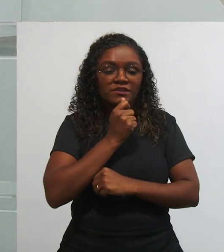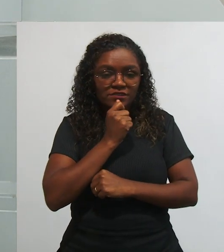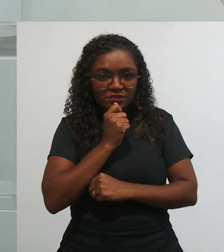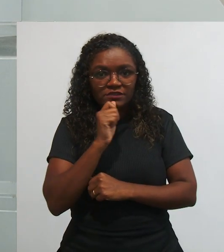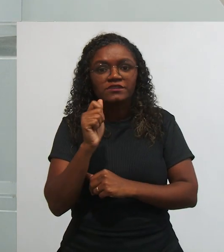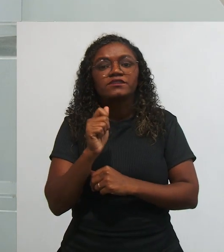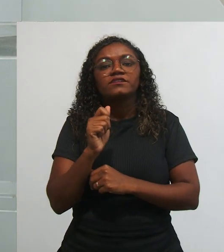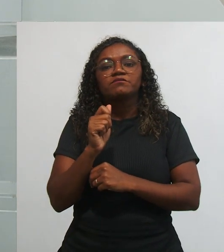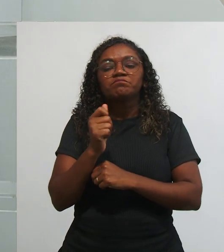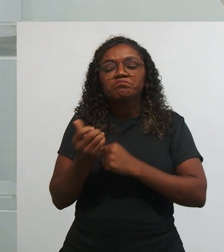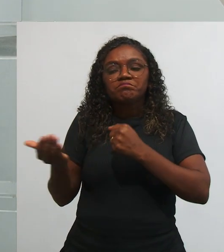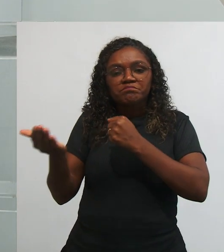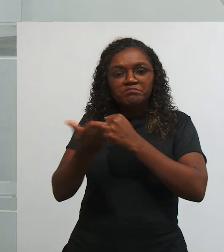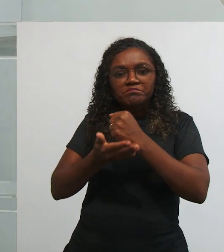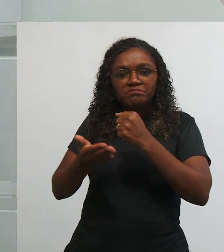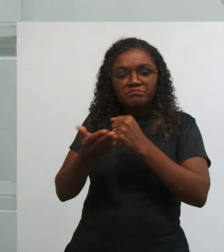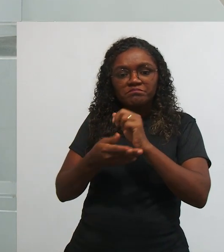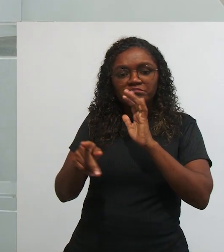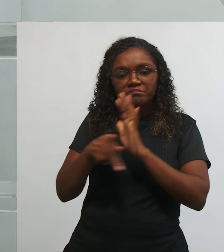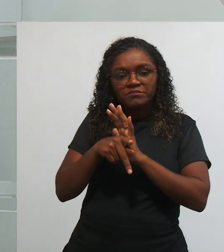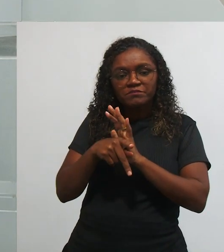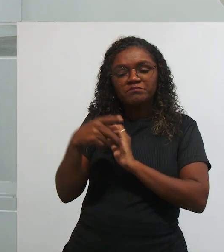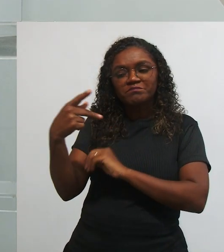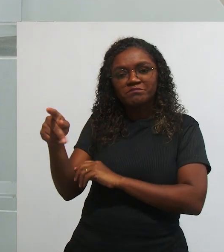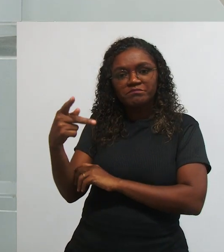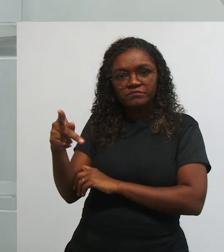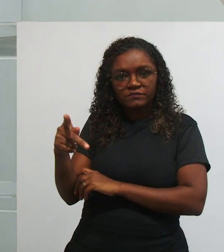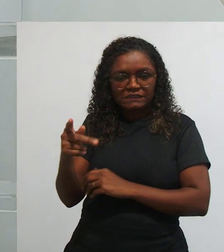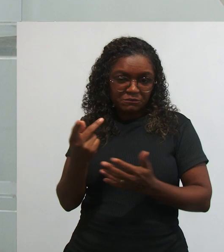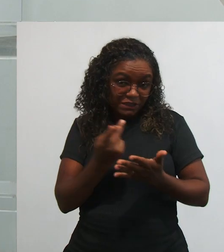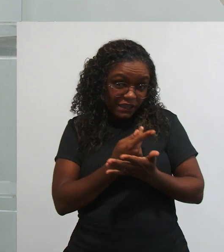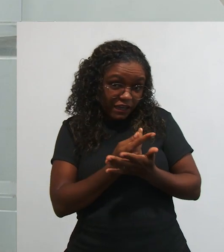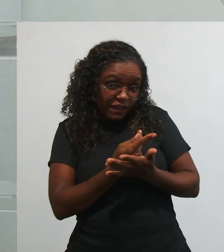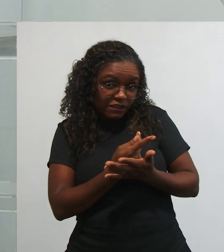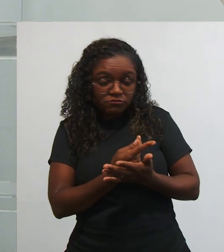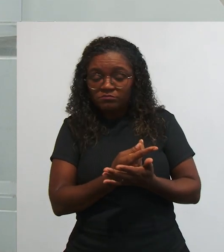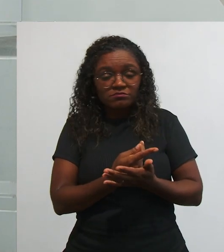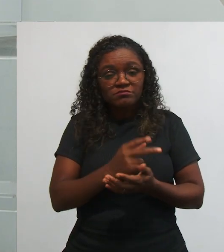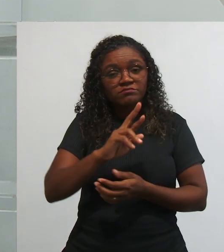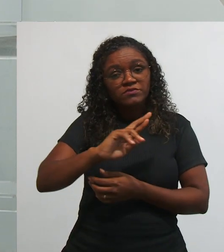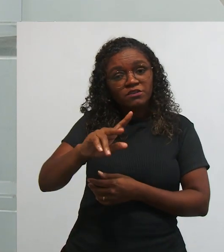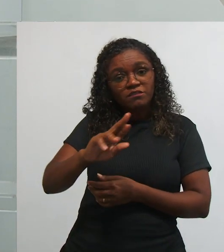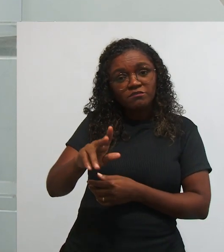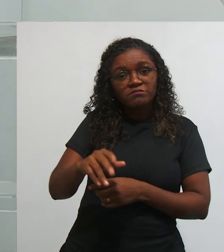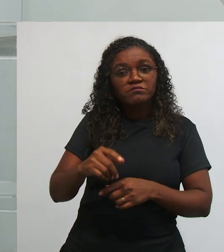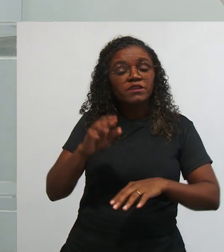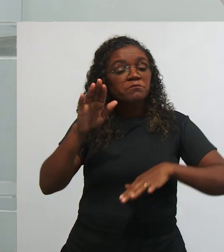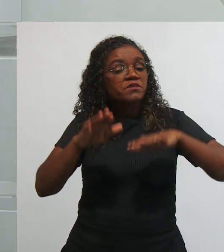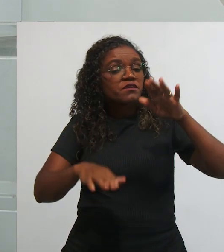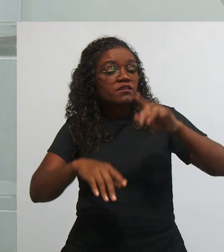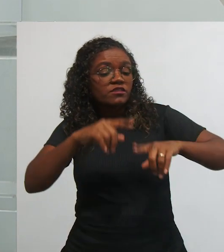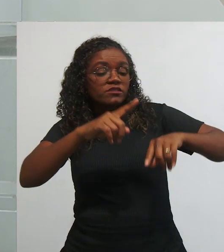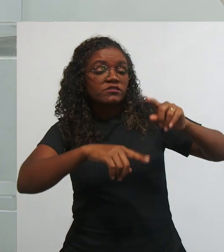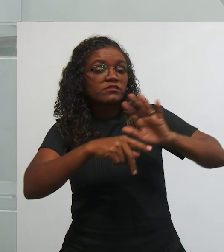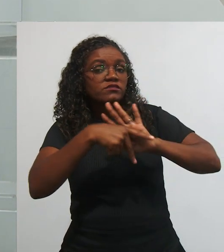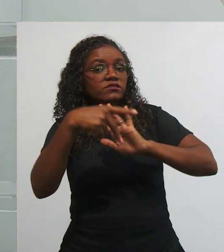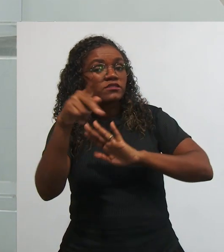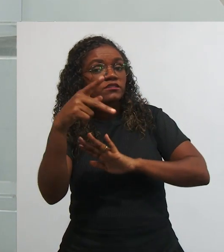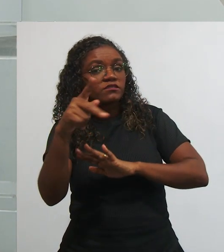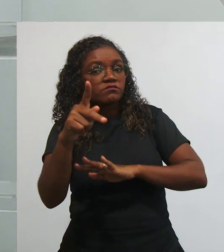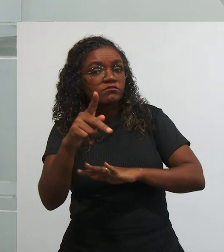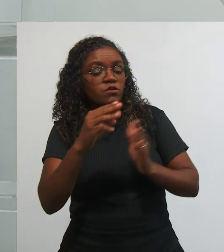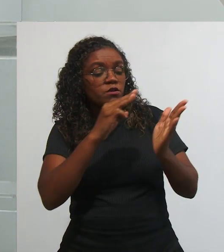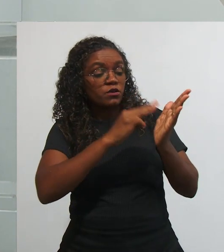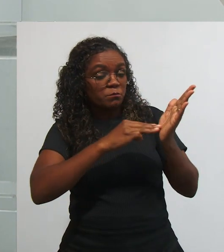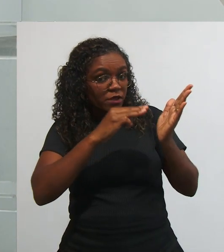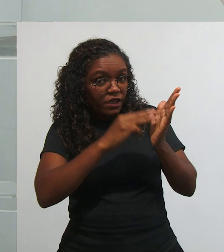baseiam no discurso, né, no plano cartesiano. É errado, professora? Claro que não, vai depender do seu objeto. A escolha